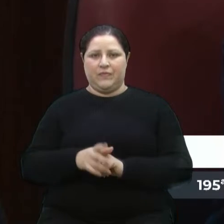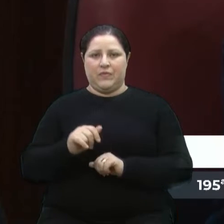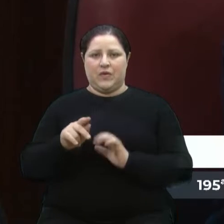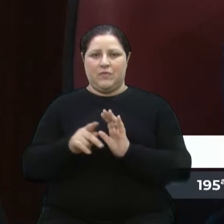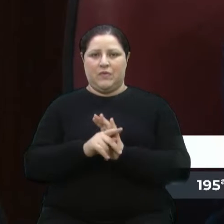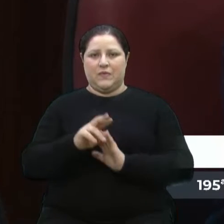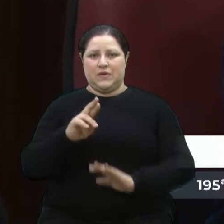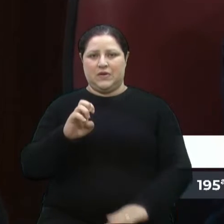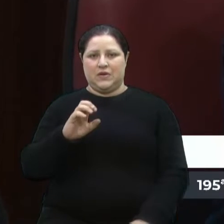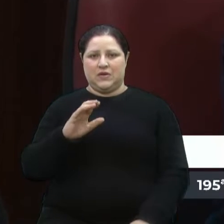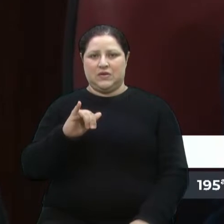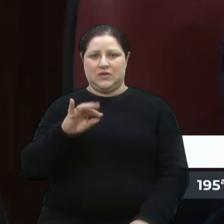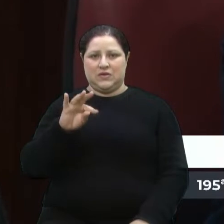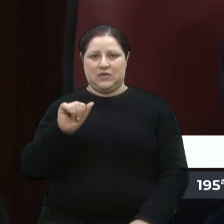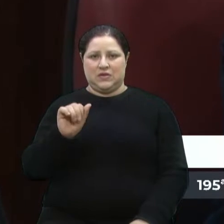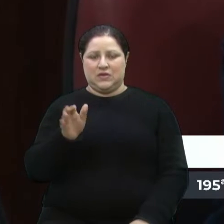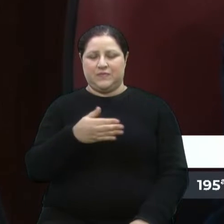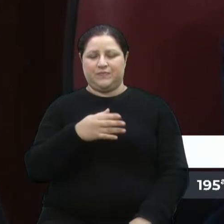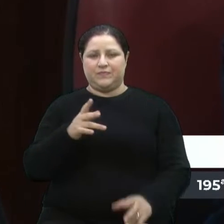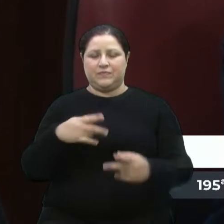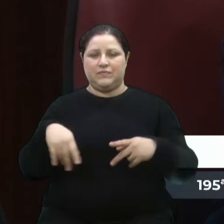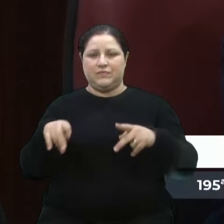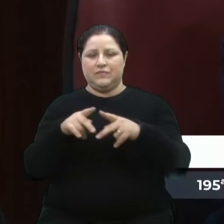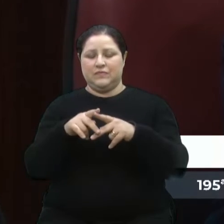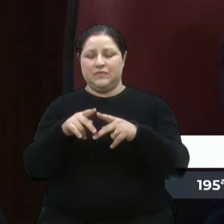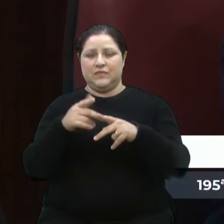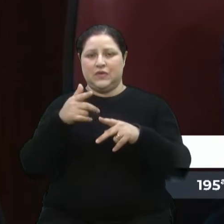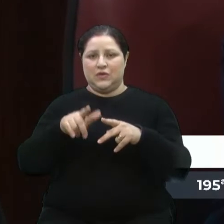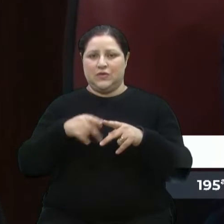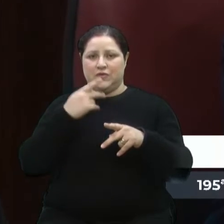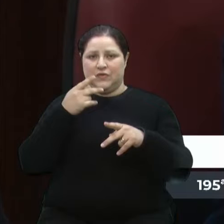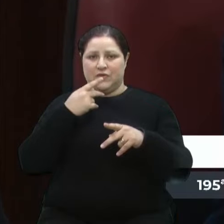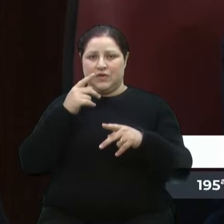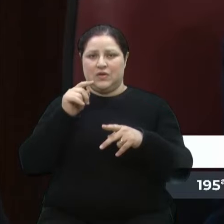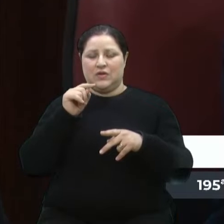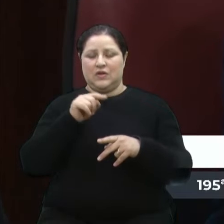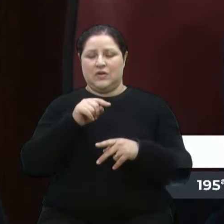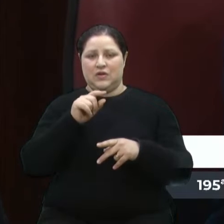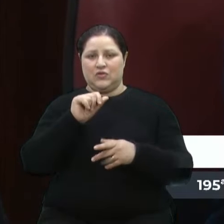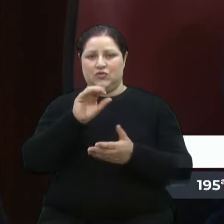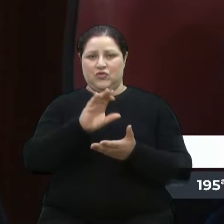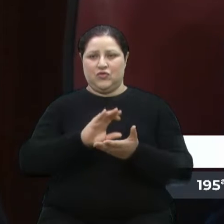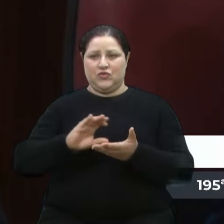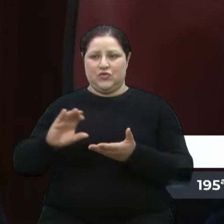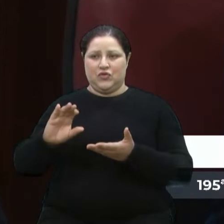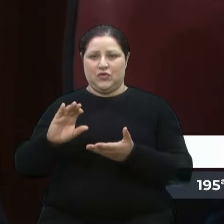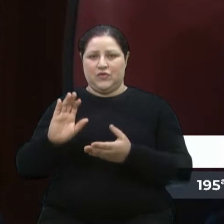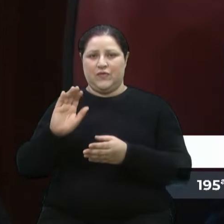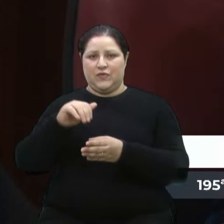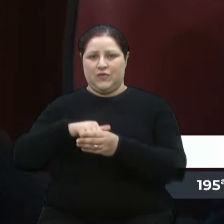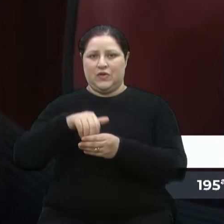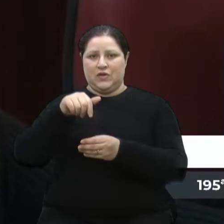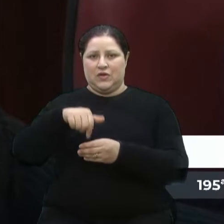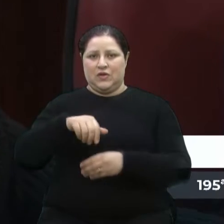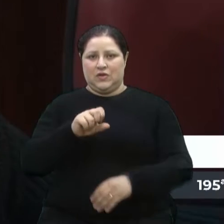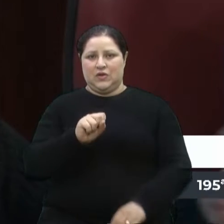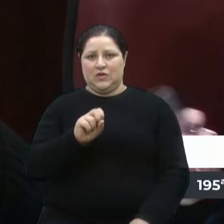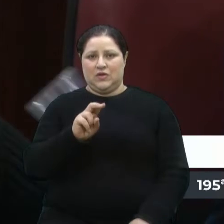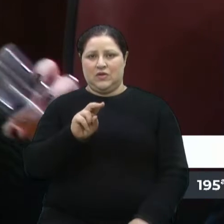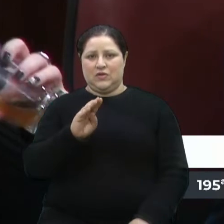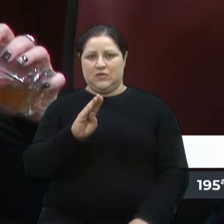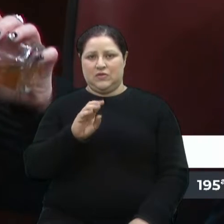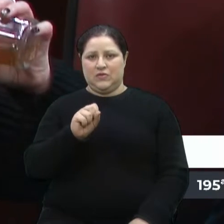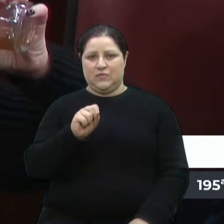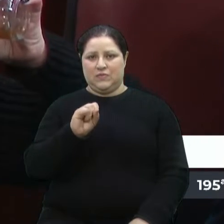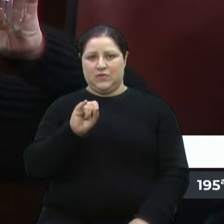o subsídio que foi votado aqui dentro não é para a empresa Visat, é para aquelas pessoas que pegam o ônibus todo